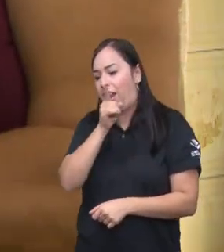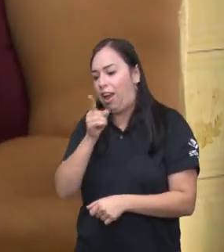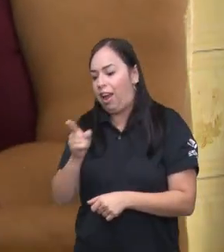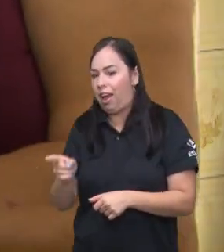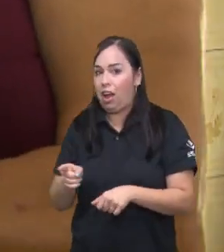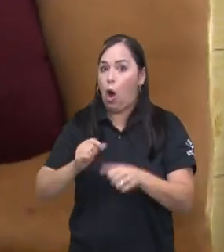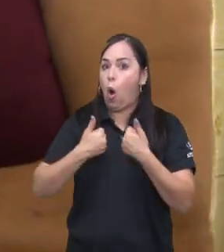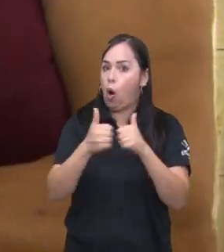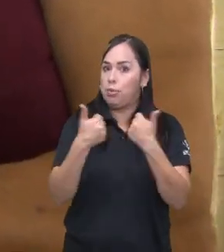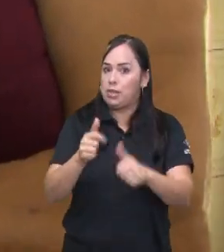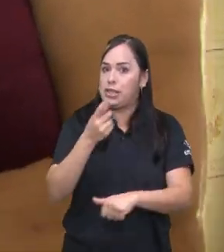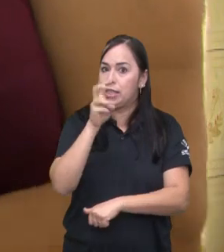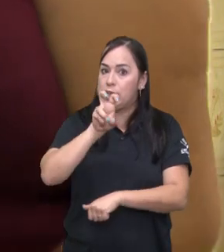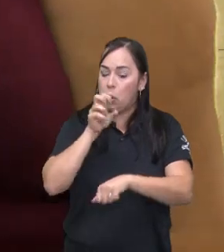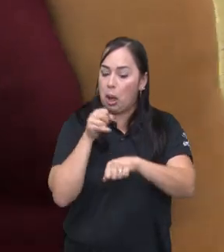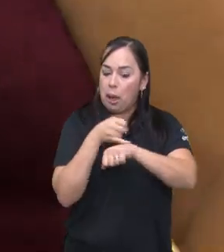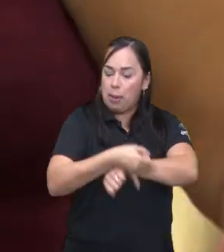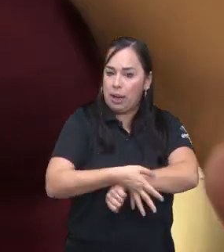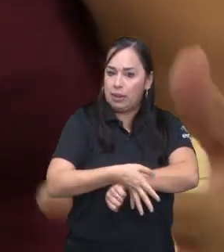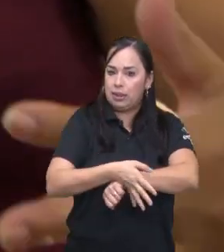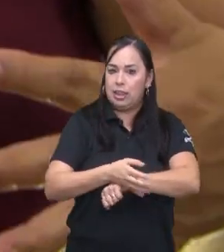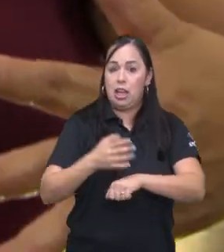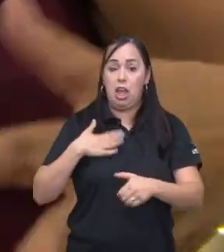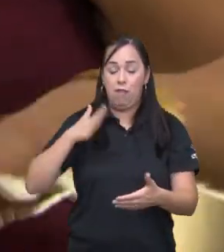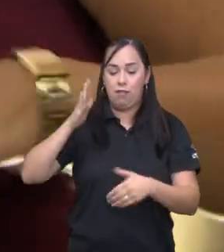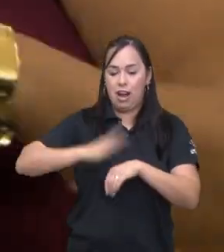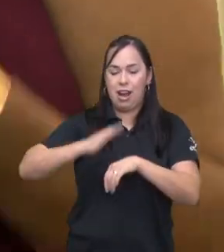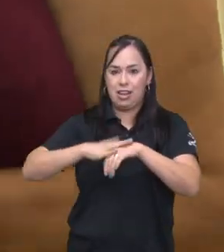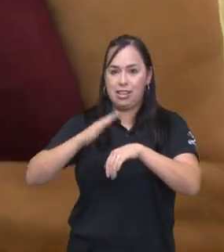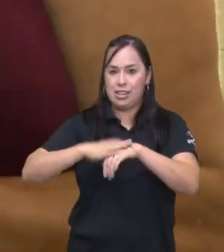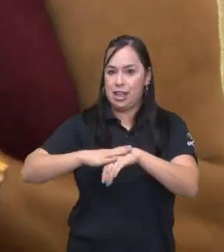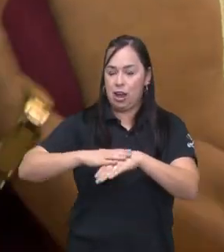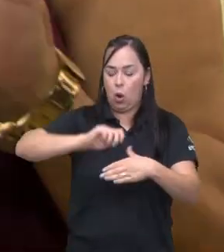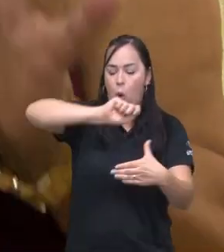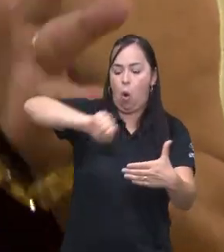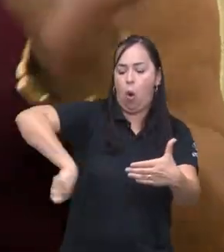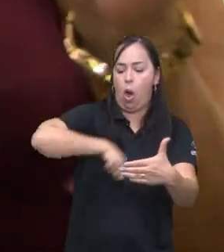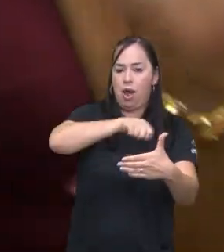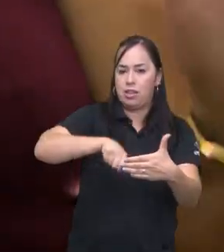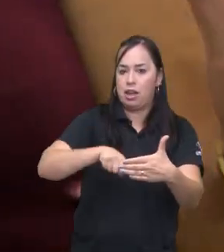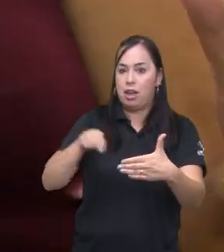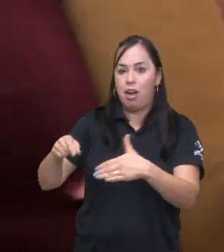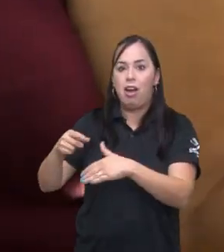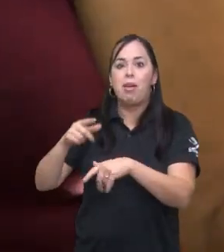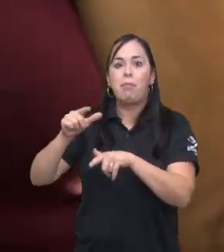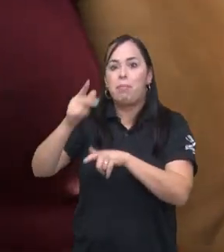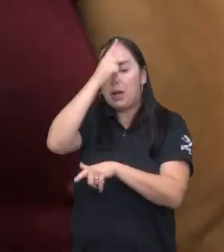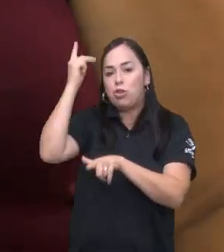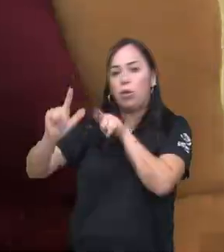às 5 da tarde. Eu fazia aquelas panelonas enormes assim, porque era 13, 14 pessoas que trabalhavam aqui no